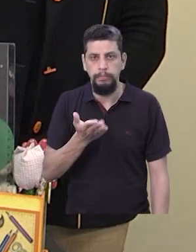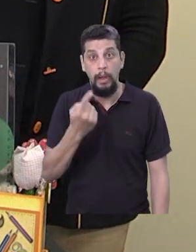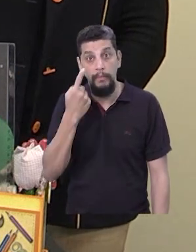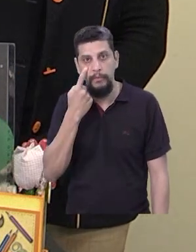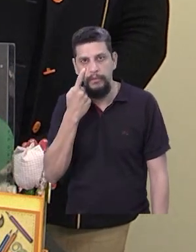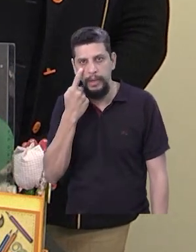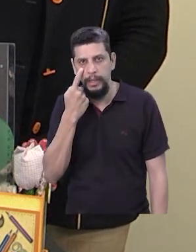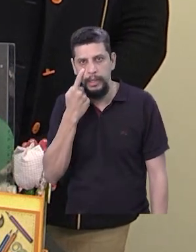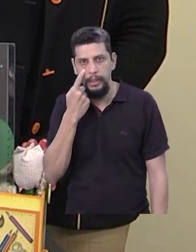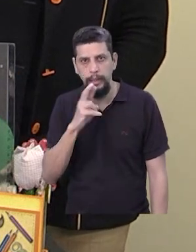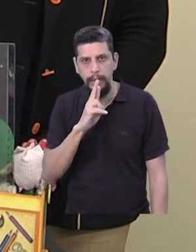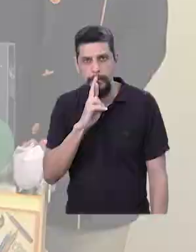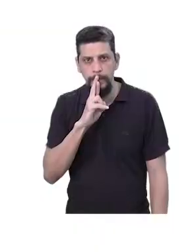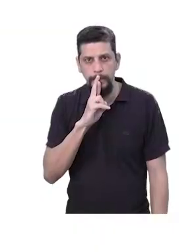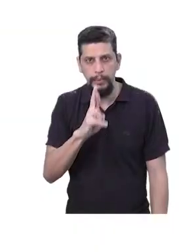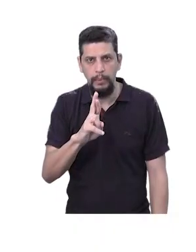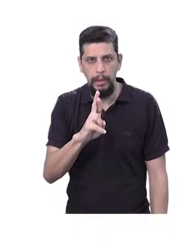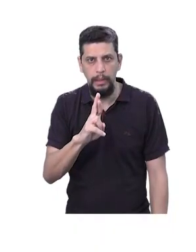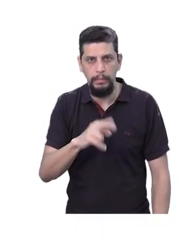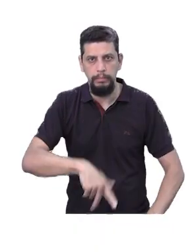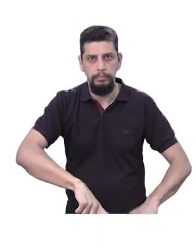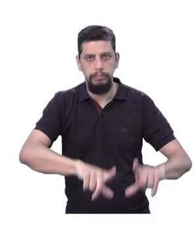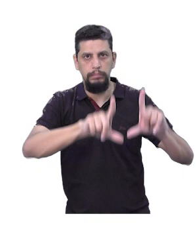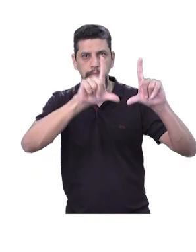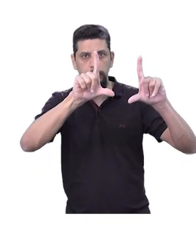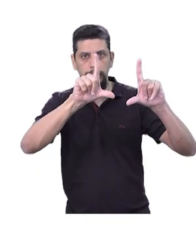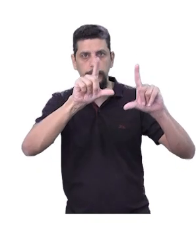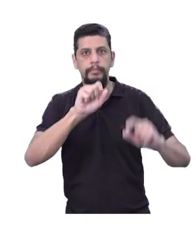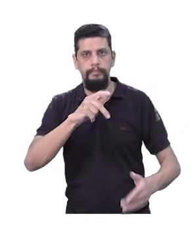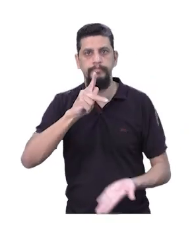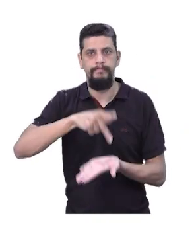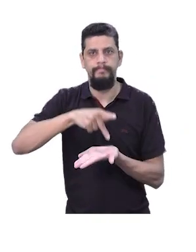Valendo. Vamos ver a resposta no, na tela?